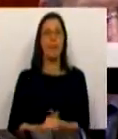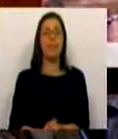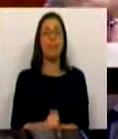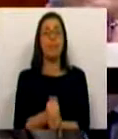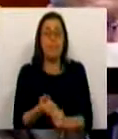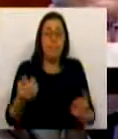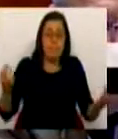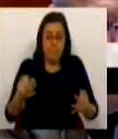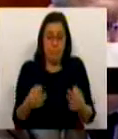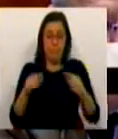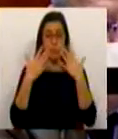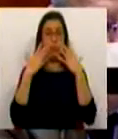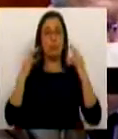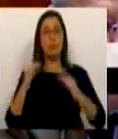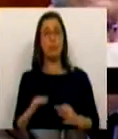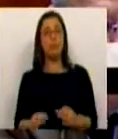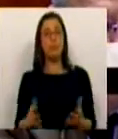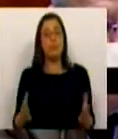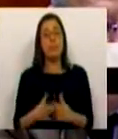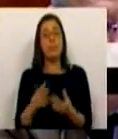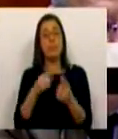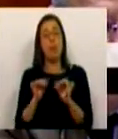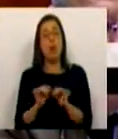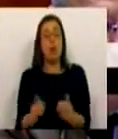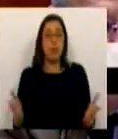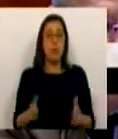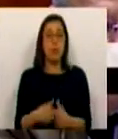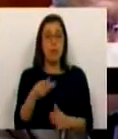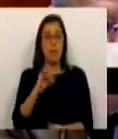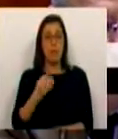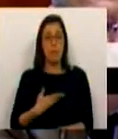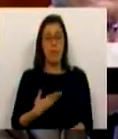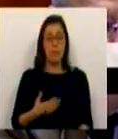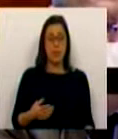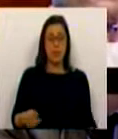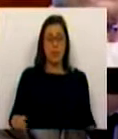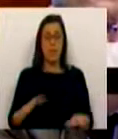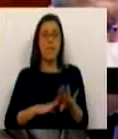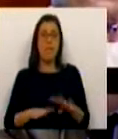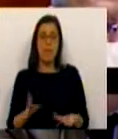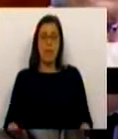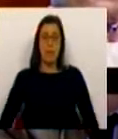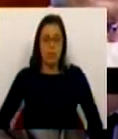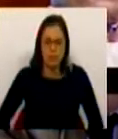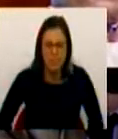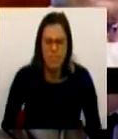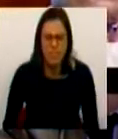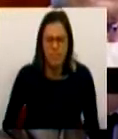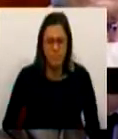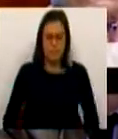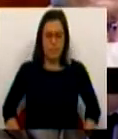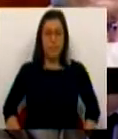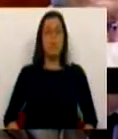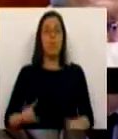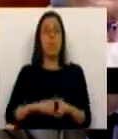É evidente aqui a oposição que o PSD faz. Durante um